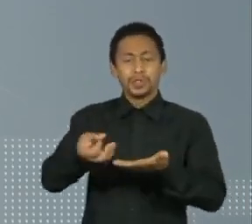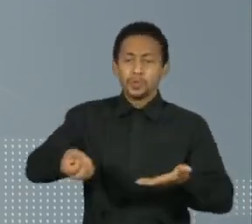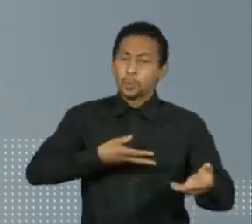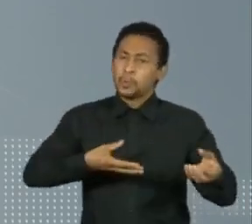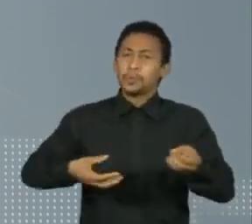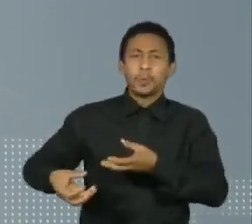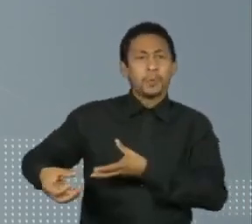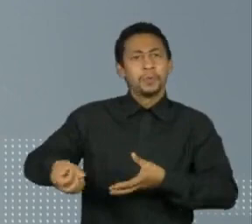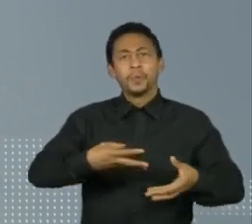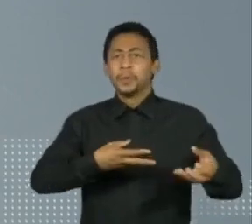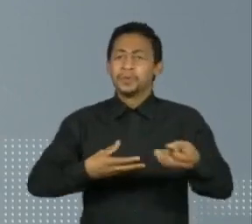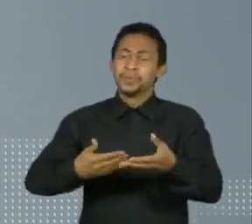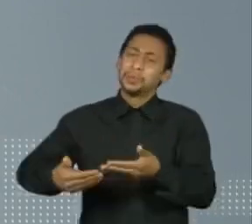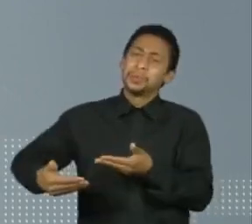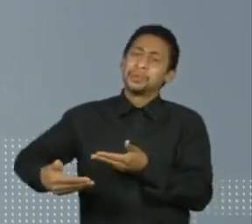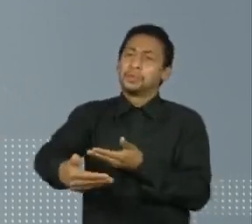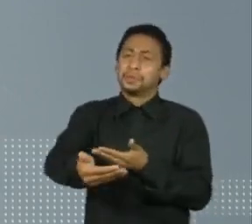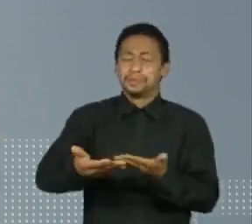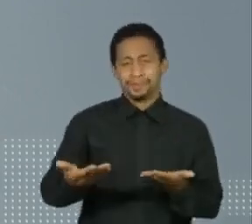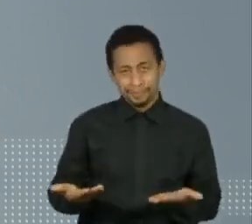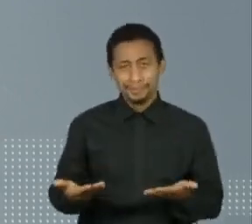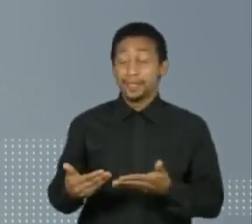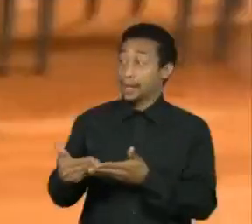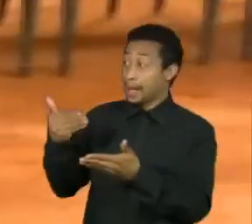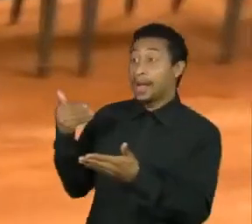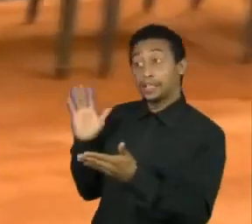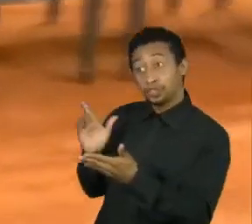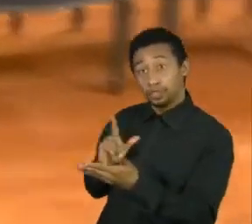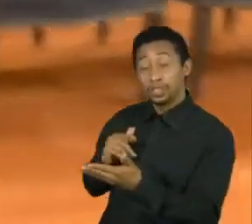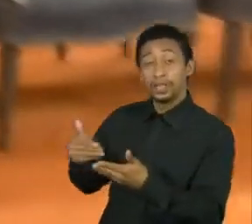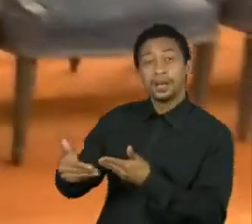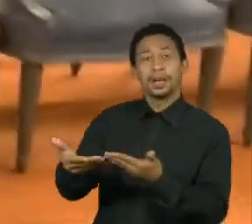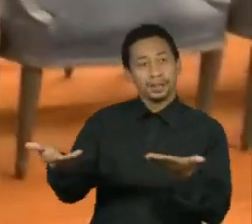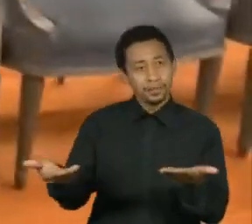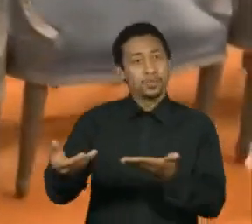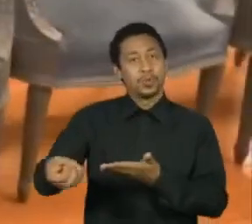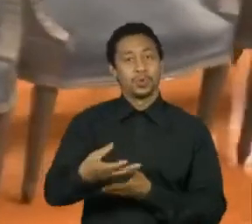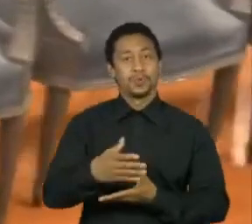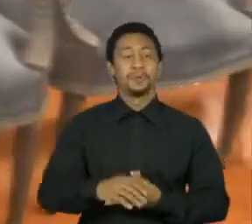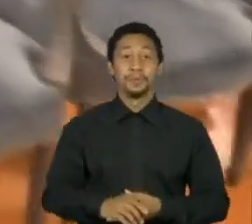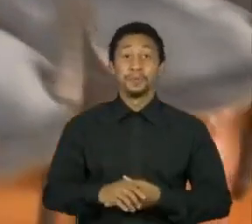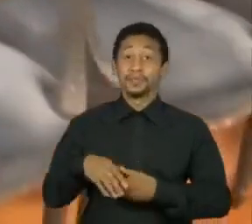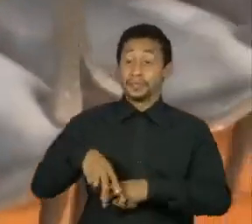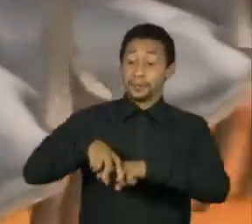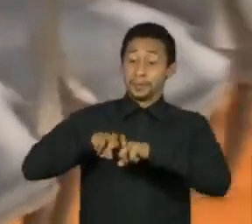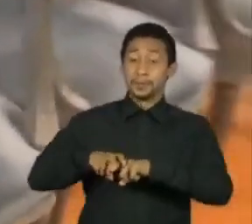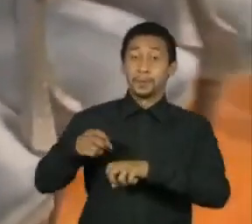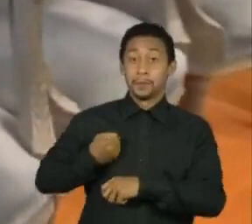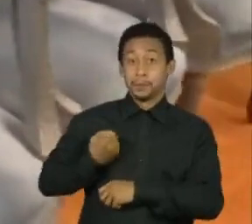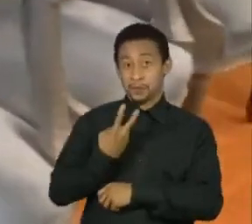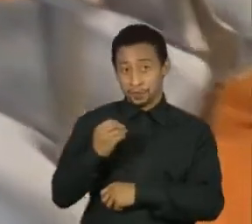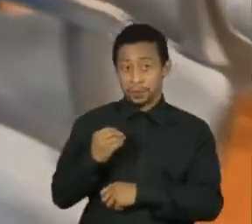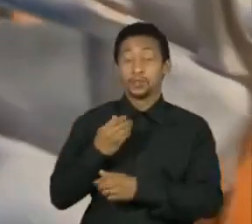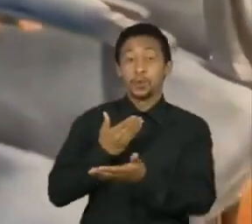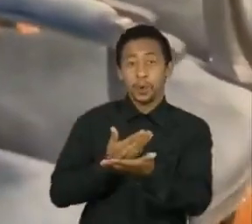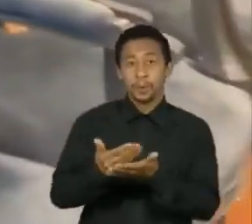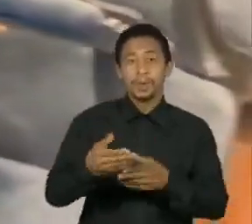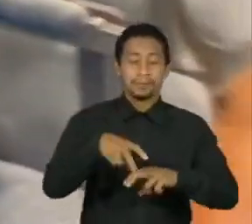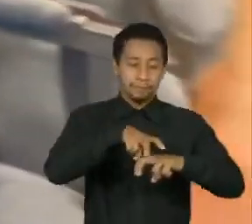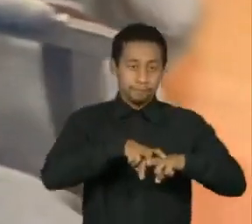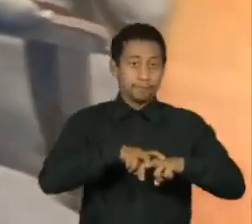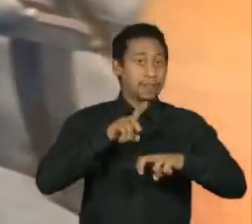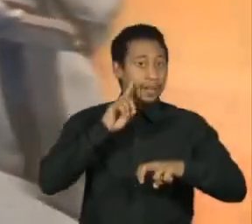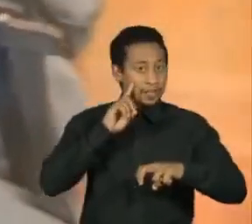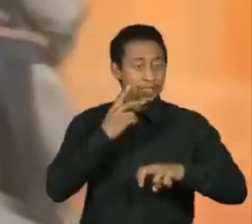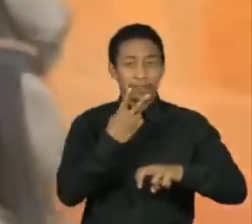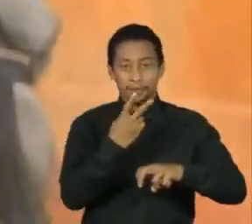coisas, como já temos feito tantas ao longo da vida. A cadeira deve ser ocupada em março do ano que vem, quando a